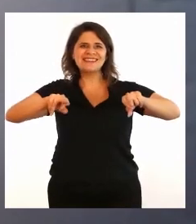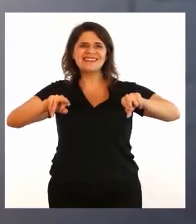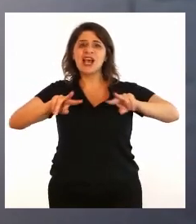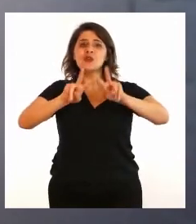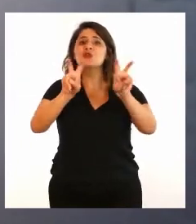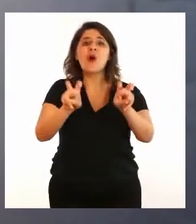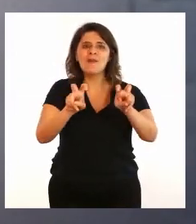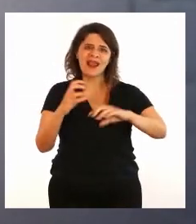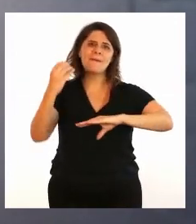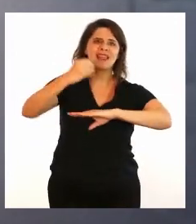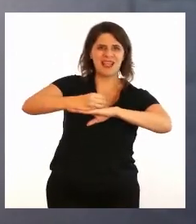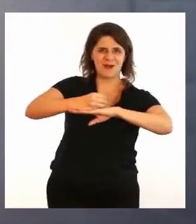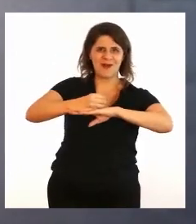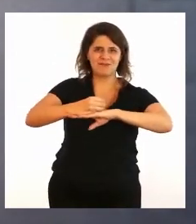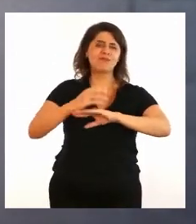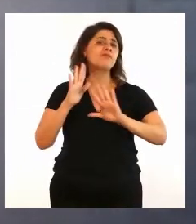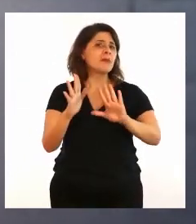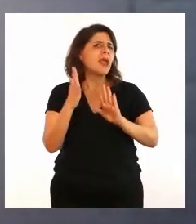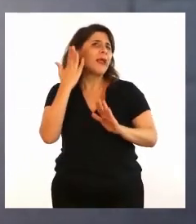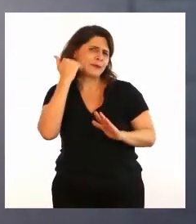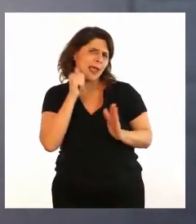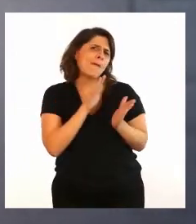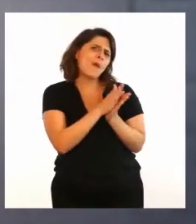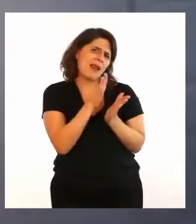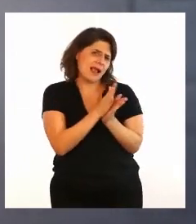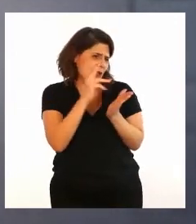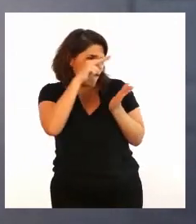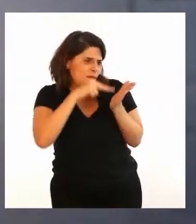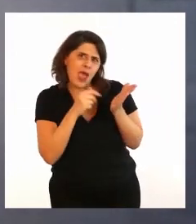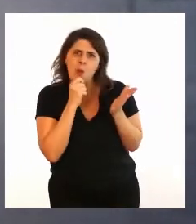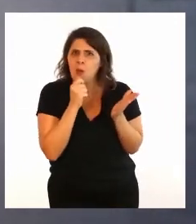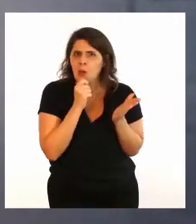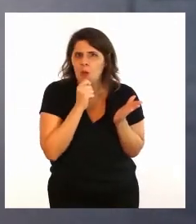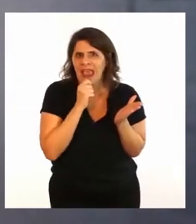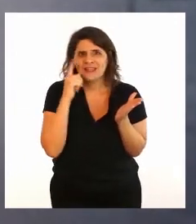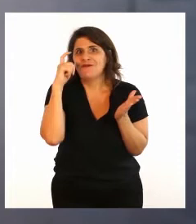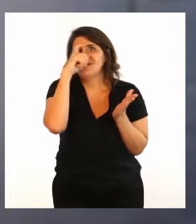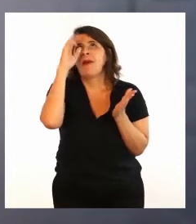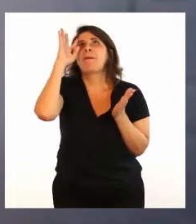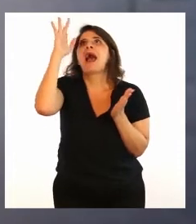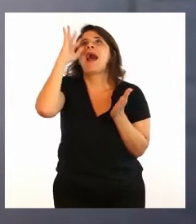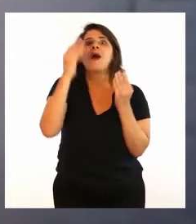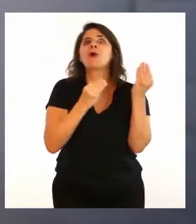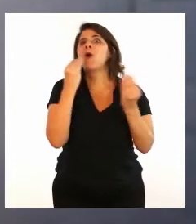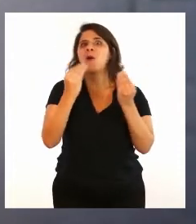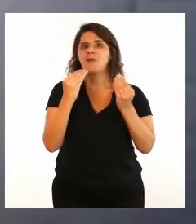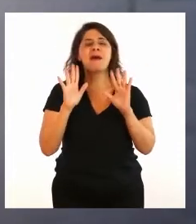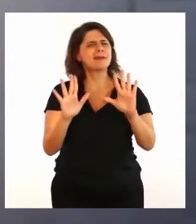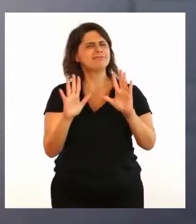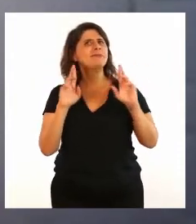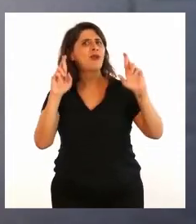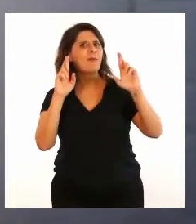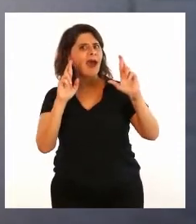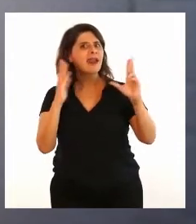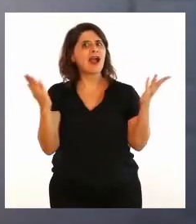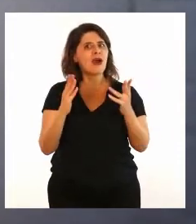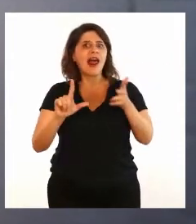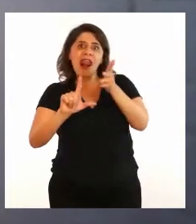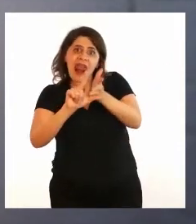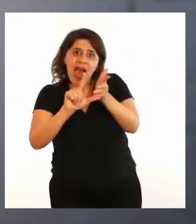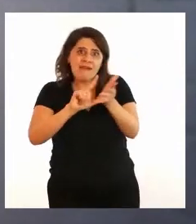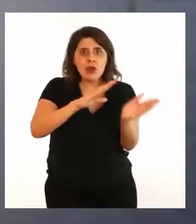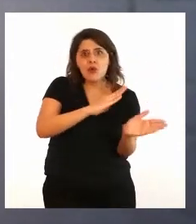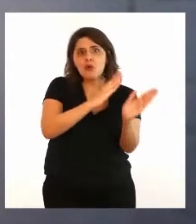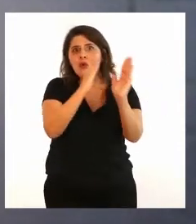nas mãos é um pouco difícil de visualizar isso tudo, mas a gente espera que ao longo da nossa transmissão esse